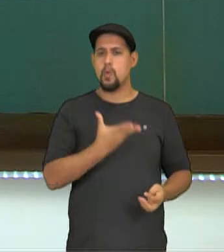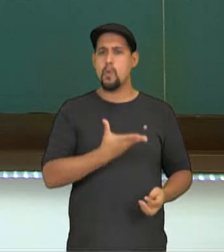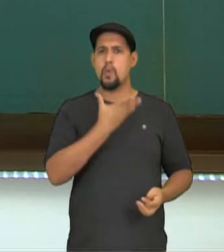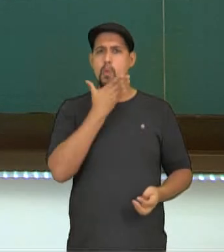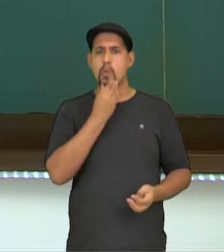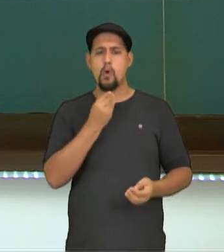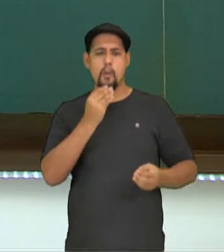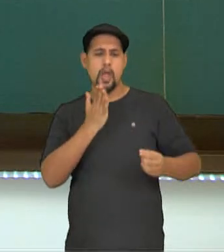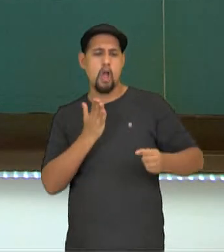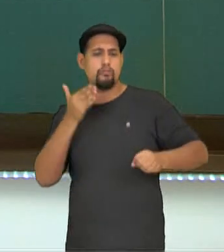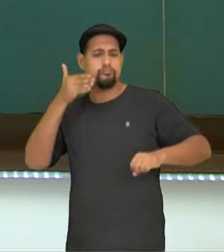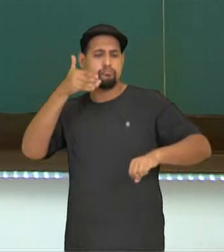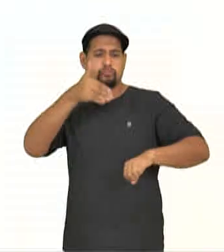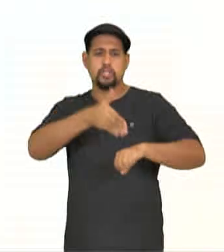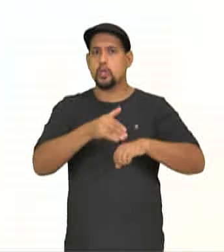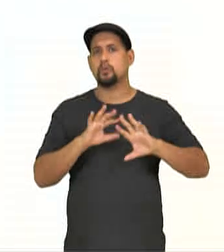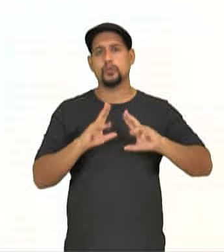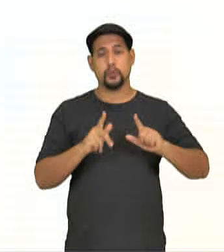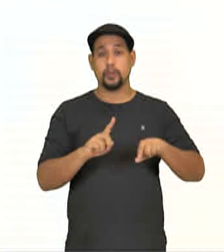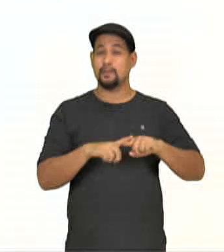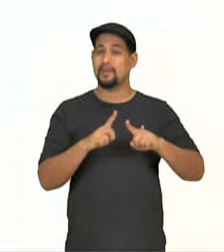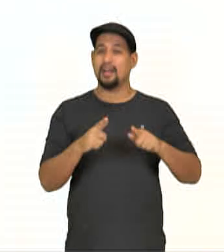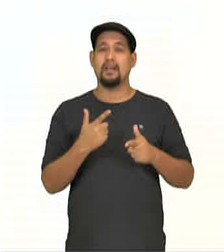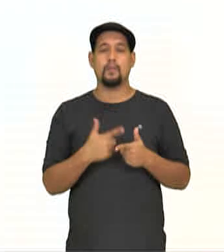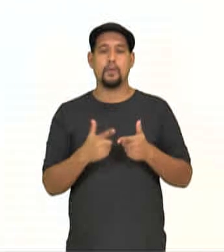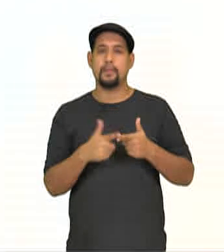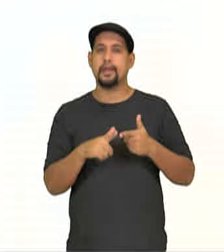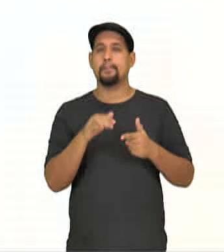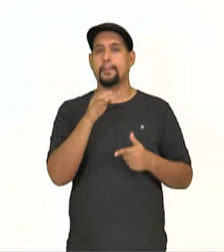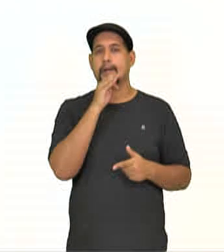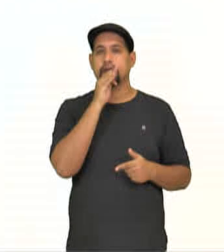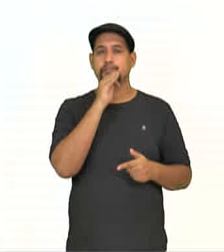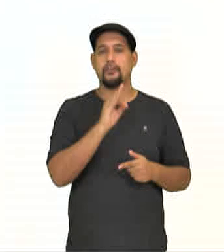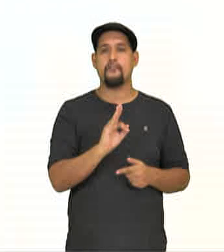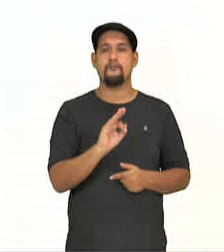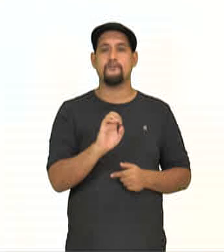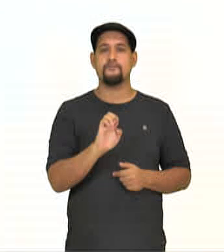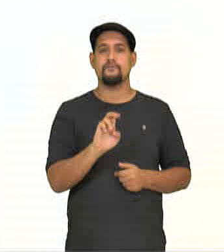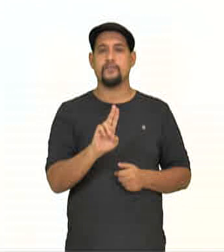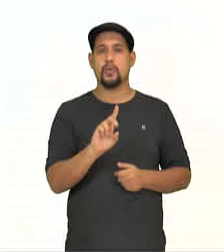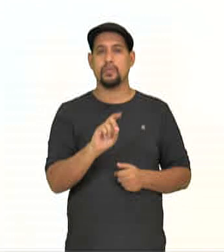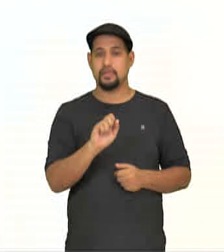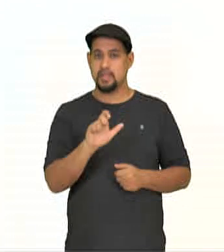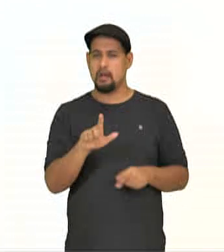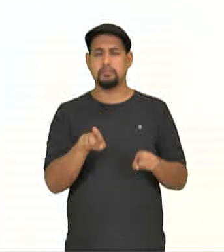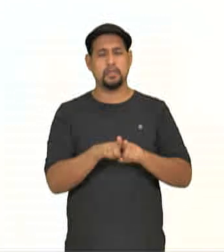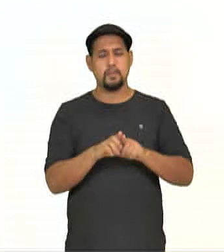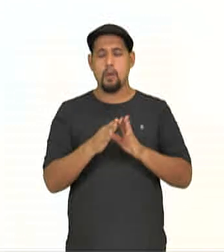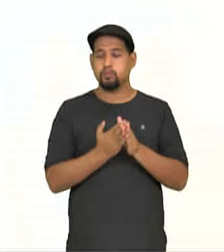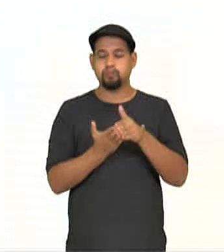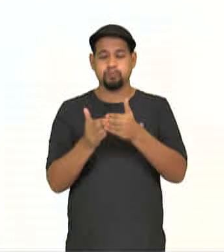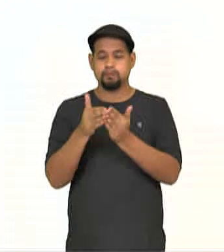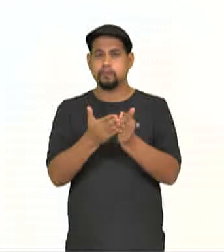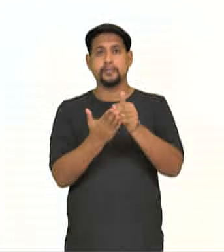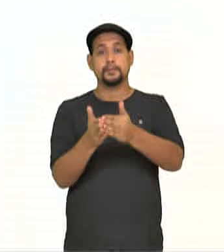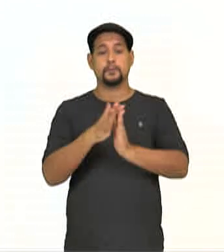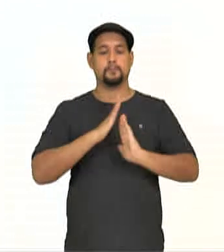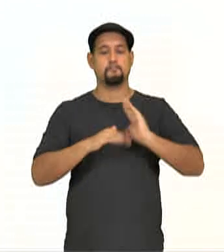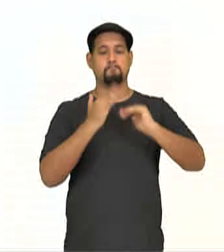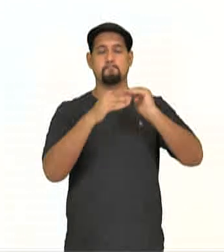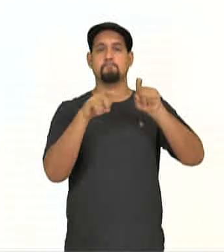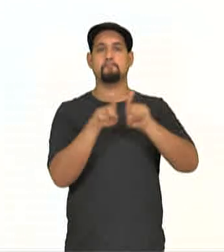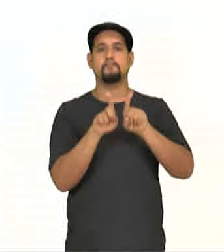era o centro de tudo. Devido à crise do feudalismo, o advento das grandes navegações e maior desenvolvimento